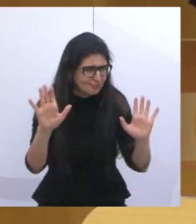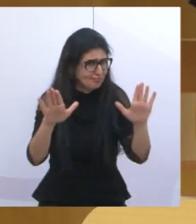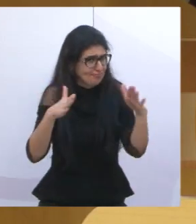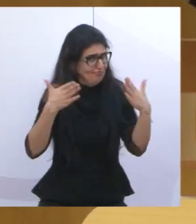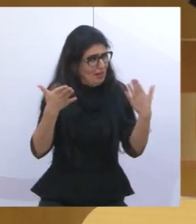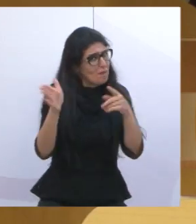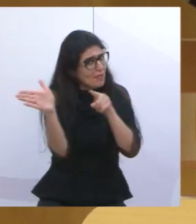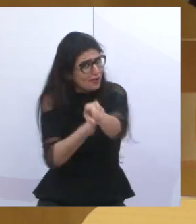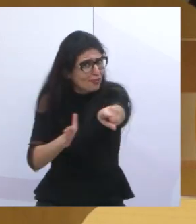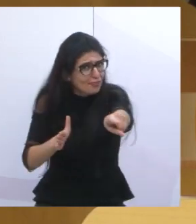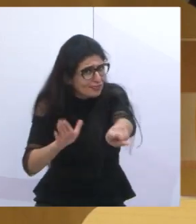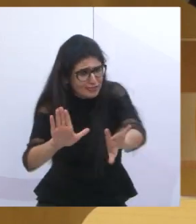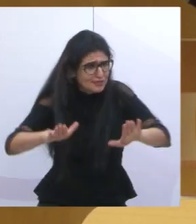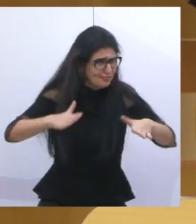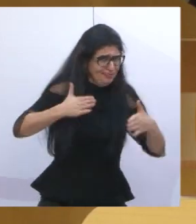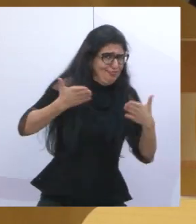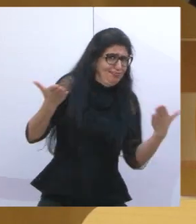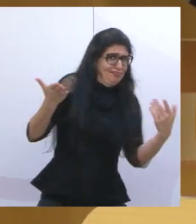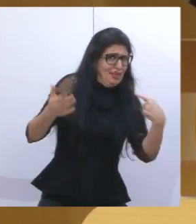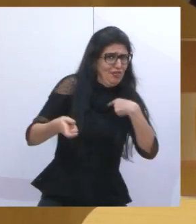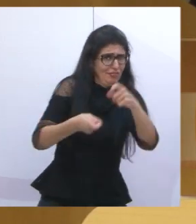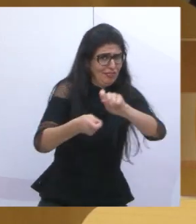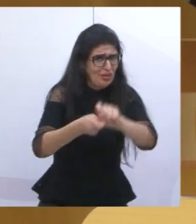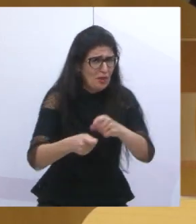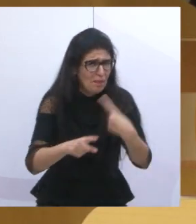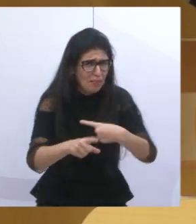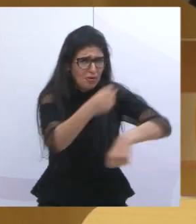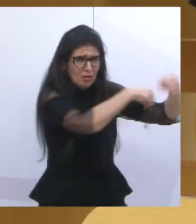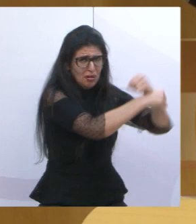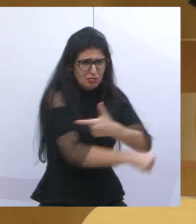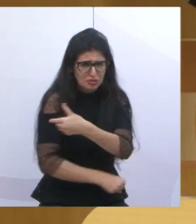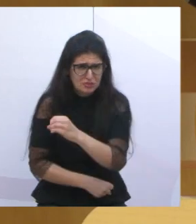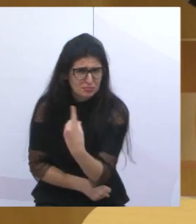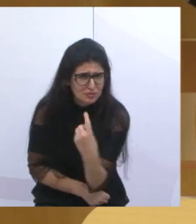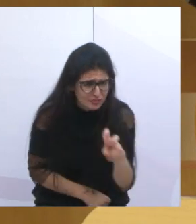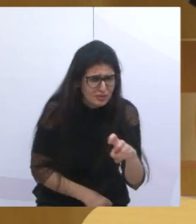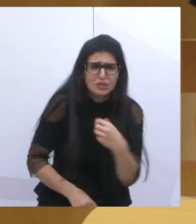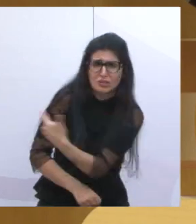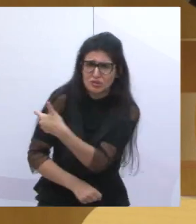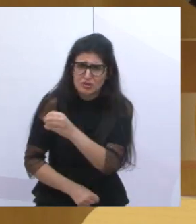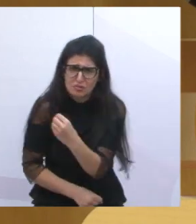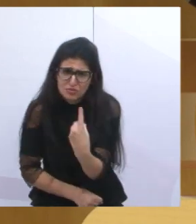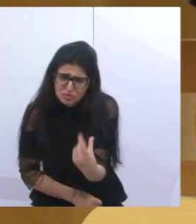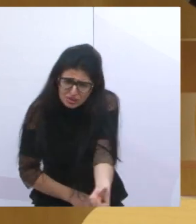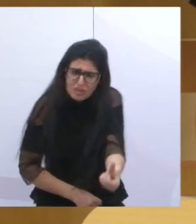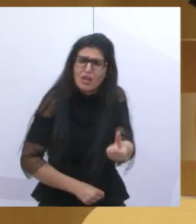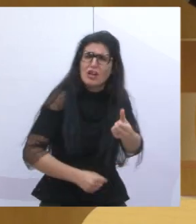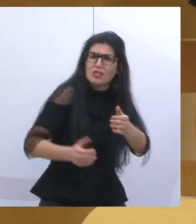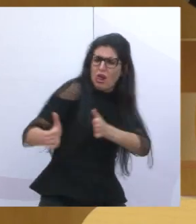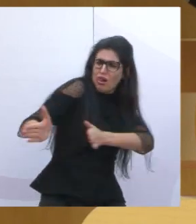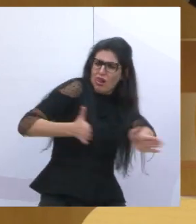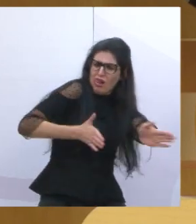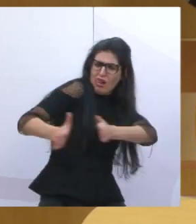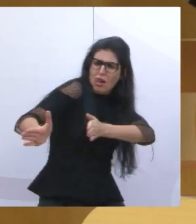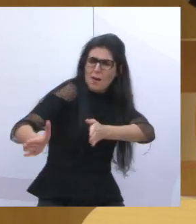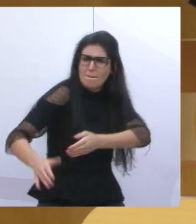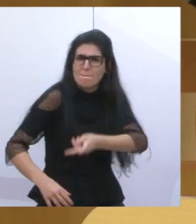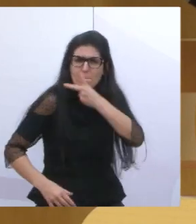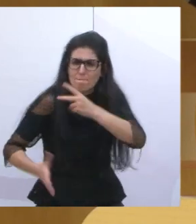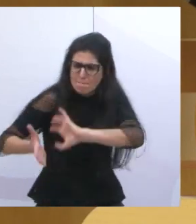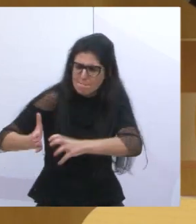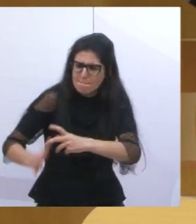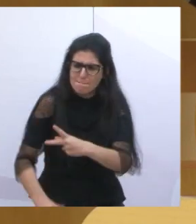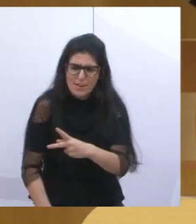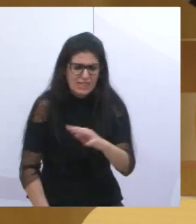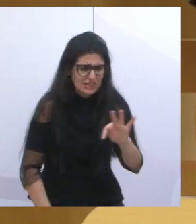Essa é a pergunta que eu faço. Porque de 2015 a 2016, que foram os últimos anos do PT, eles colheram ótimos